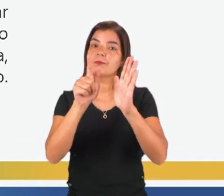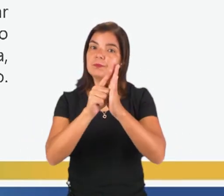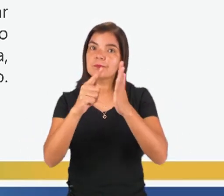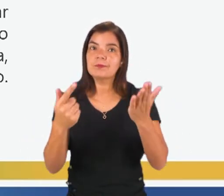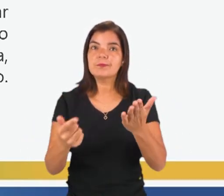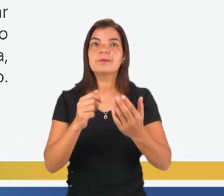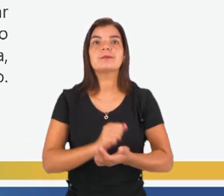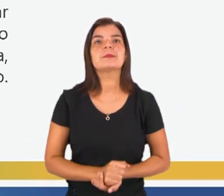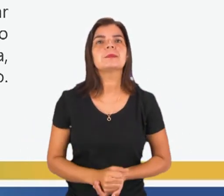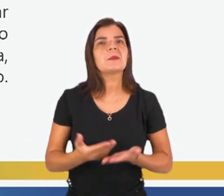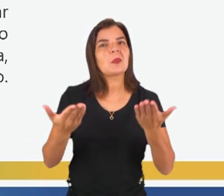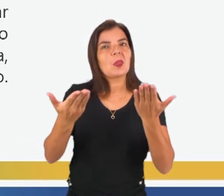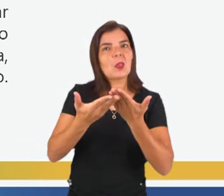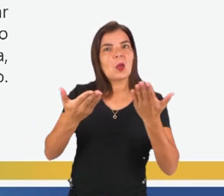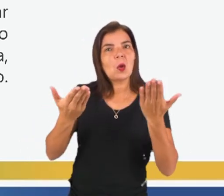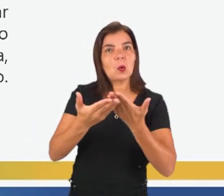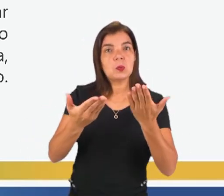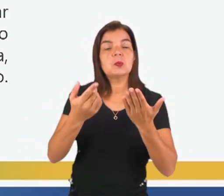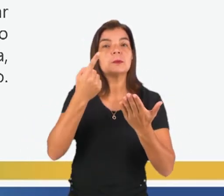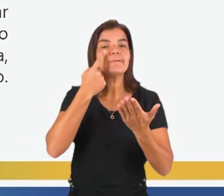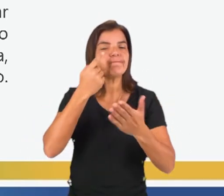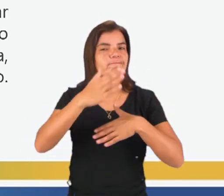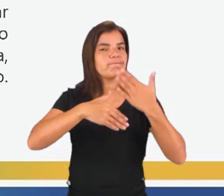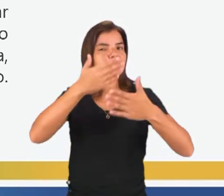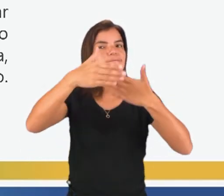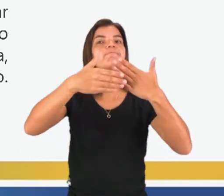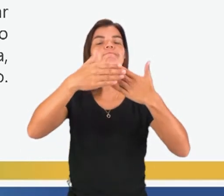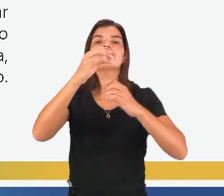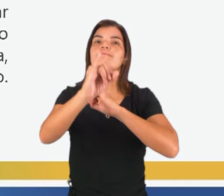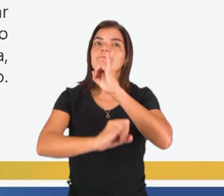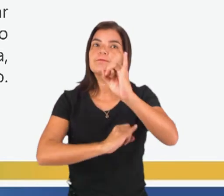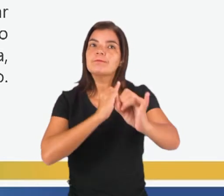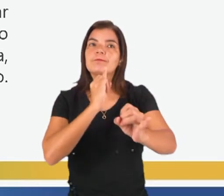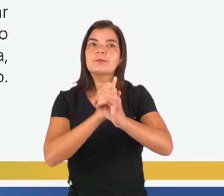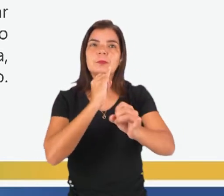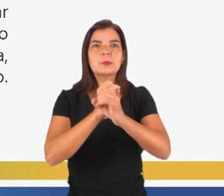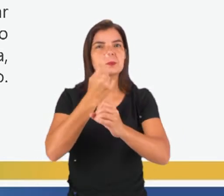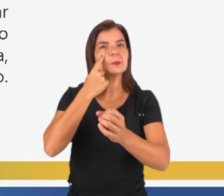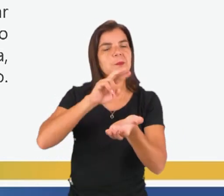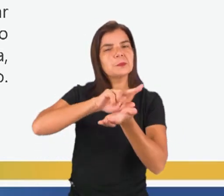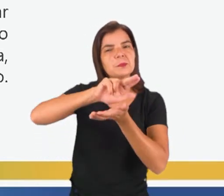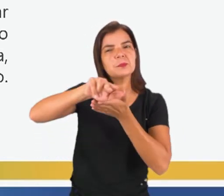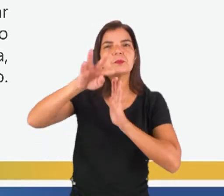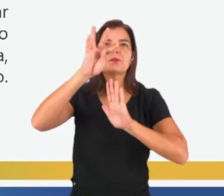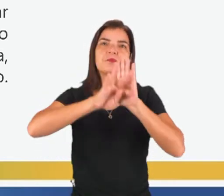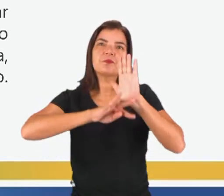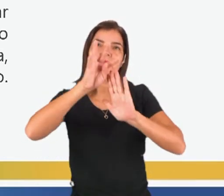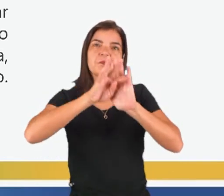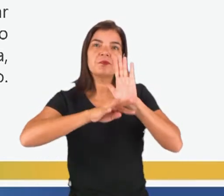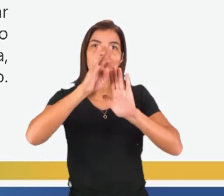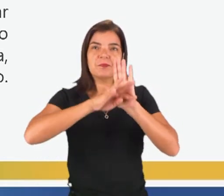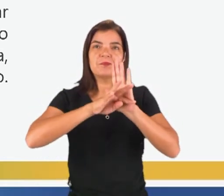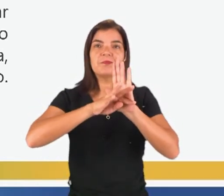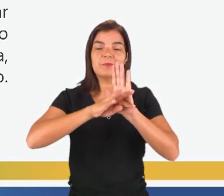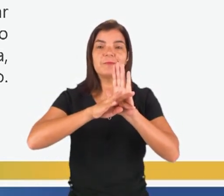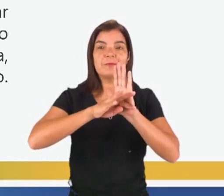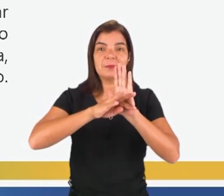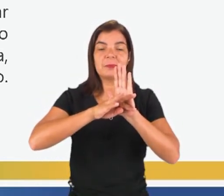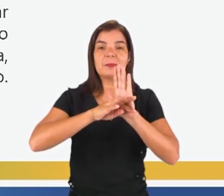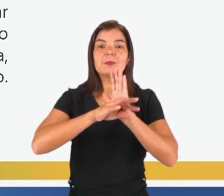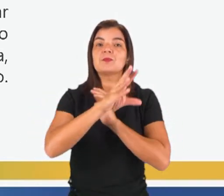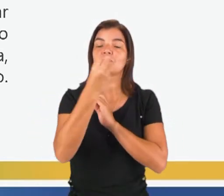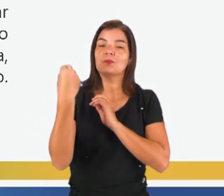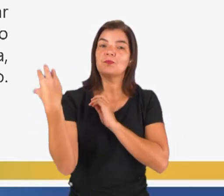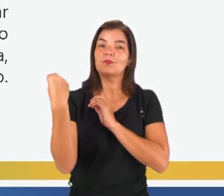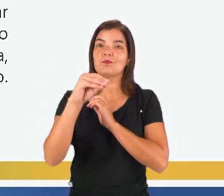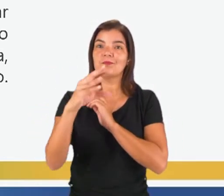revistas. Hoje em dia, com o avanço da internet, encontramos esse tipo de texto em diversos